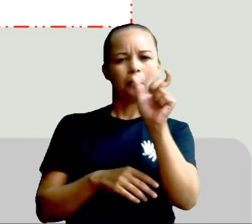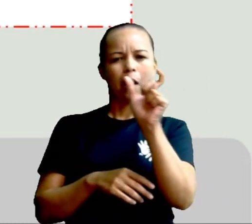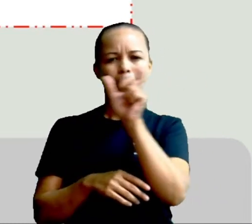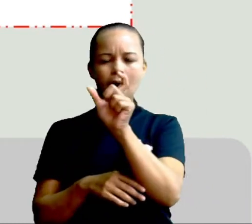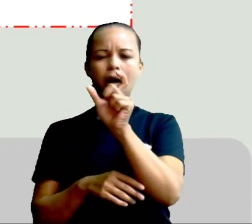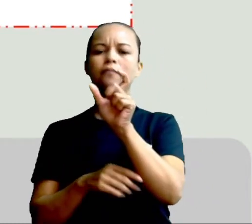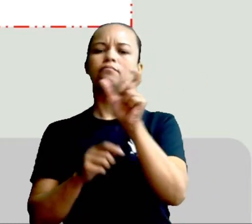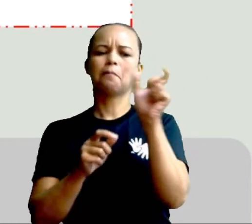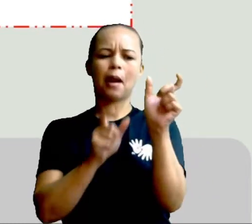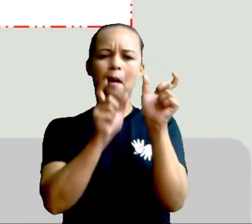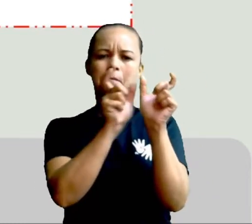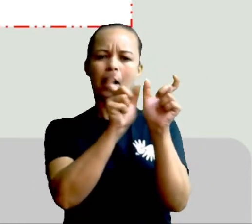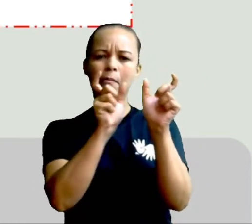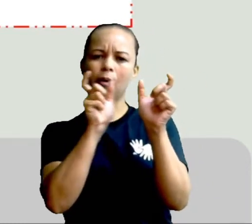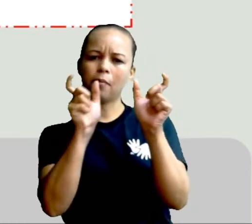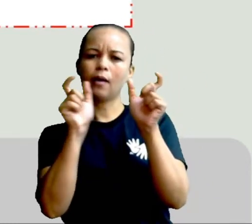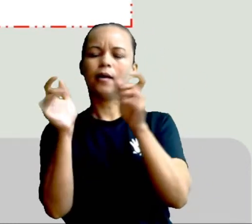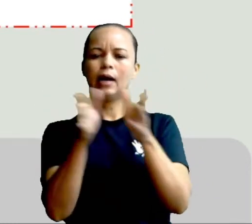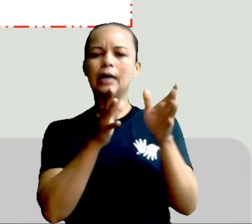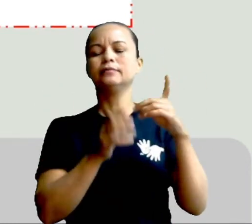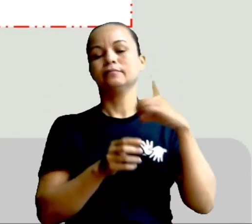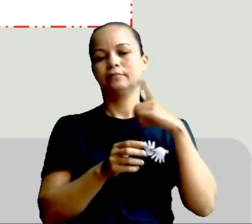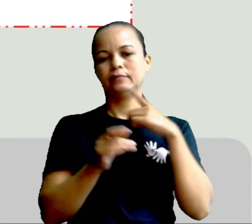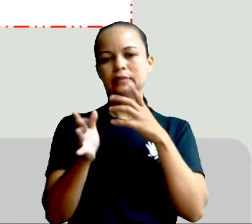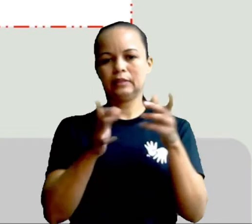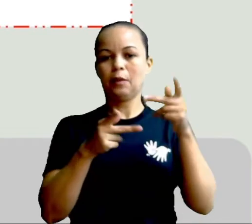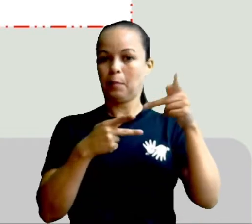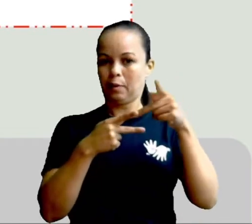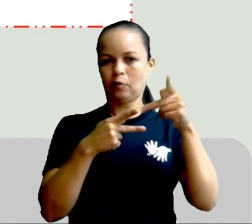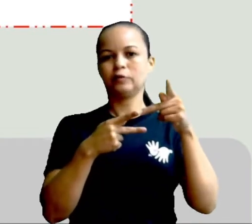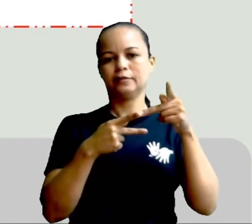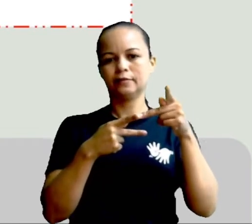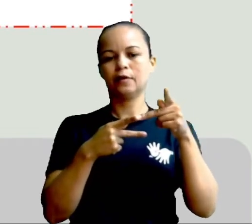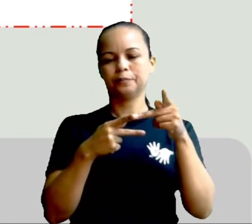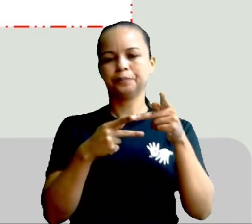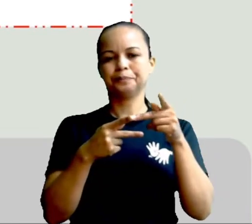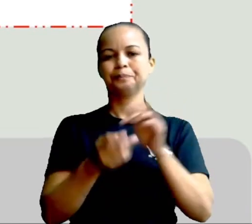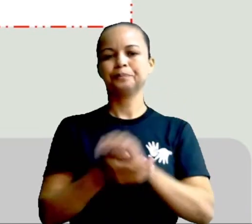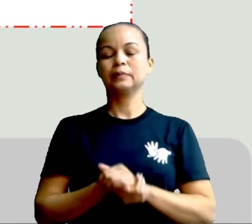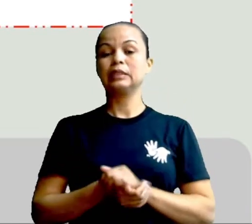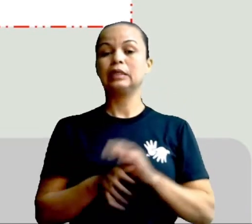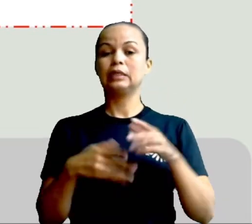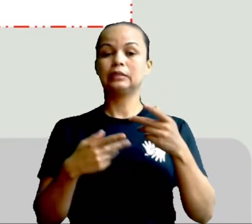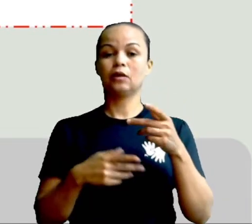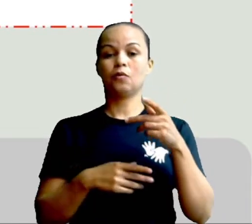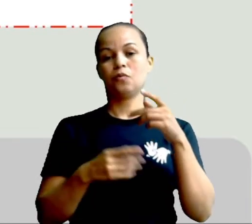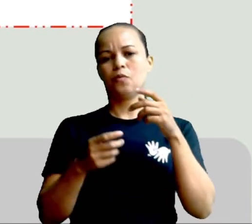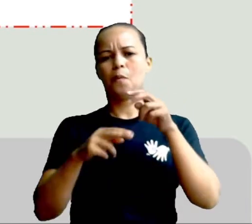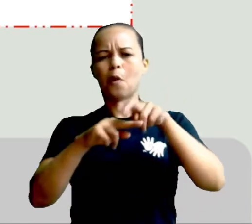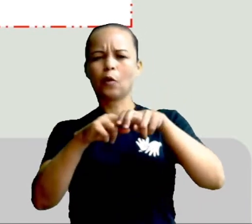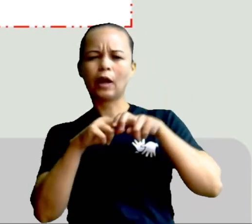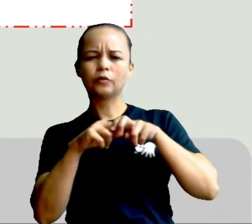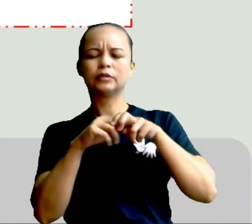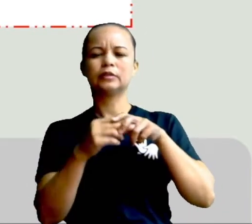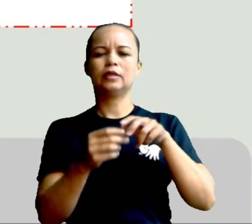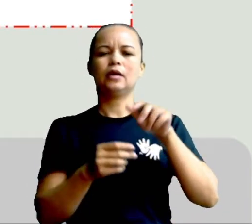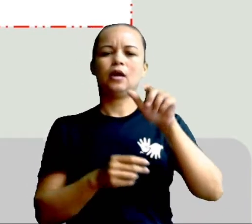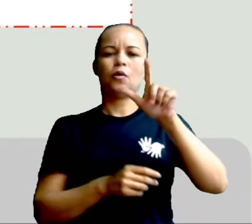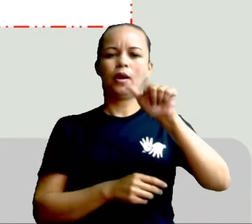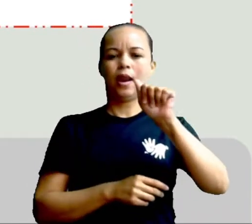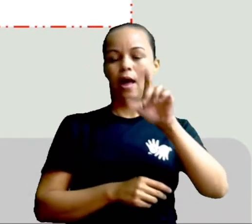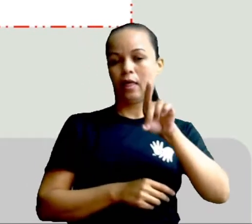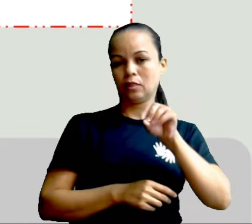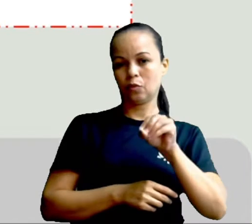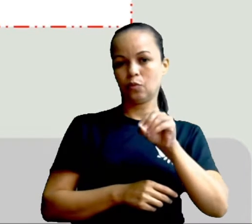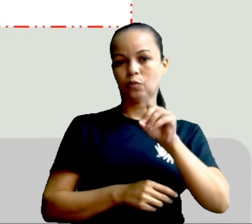aí de palavras é uma locução prepositiva, por ter aí valor de preposição. Então, por causa de, ao